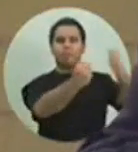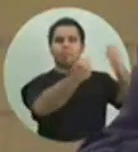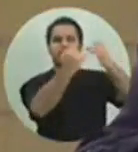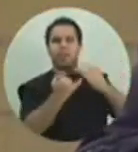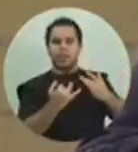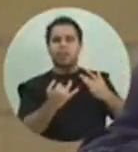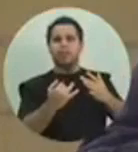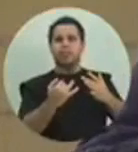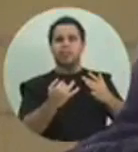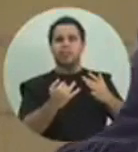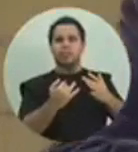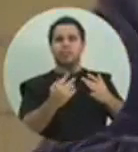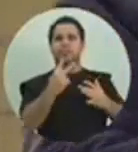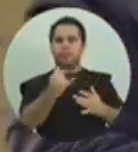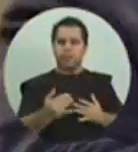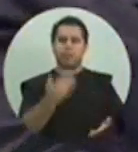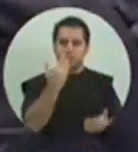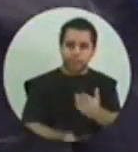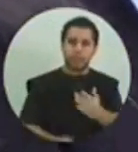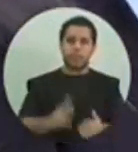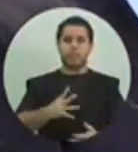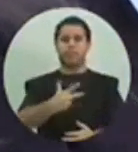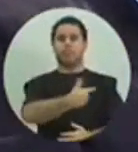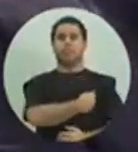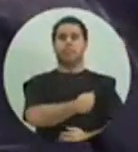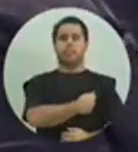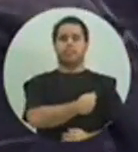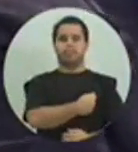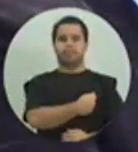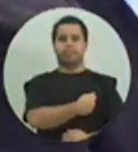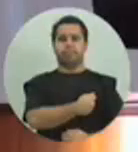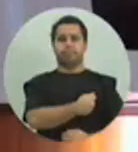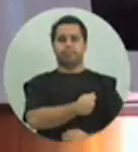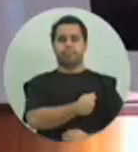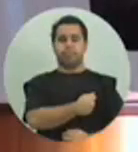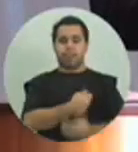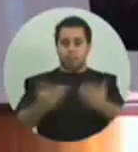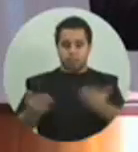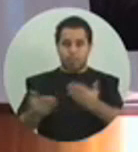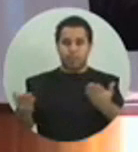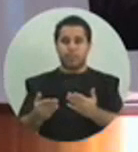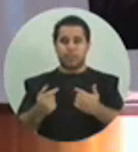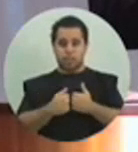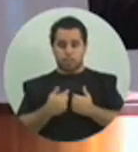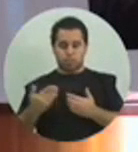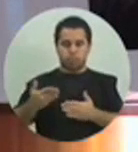a mesma e a maior de todas as bênçãos, da mesma maneira.